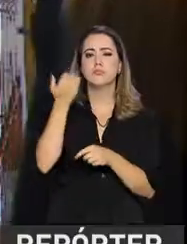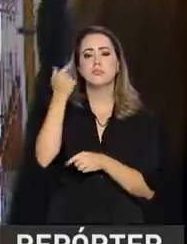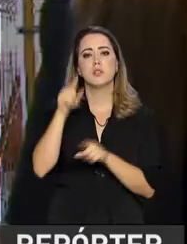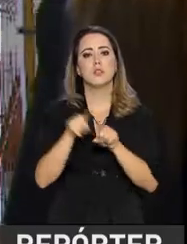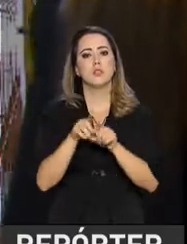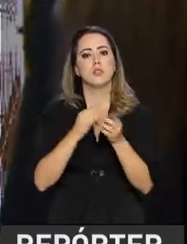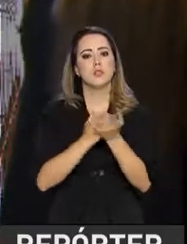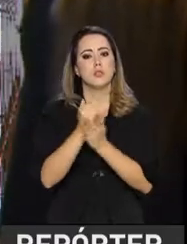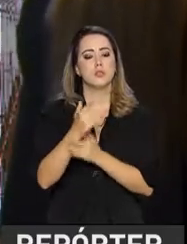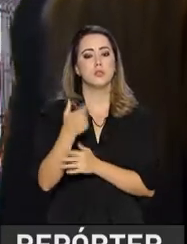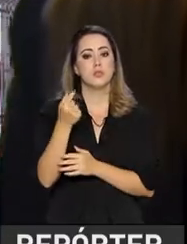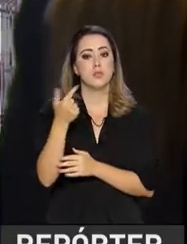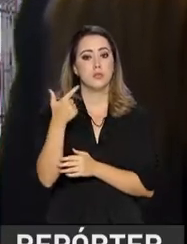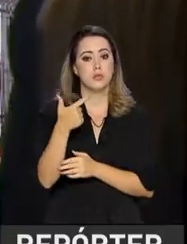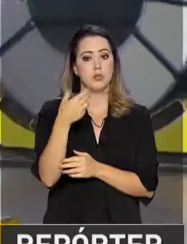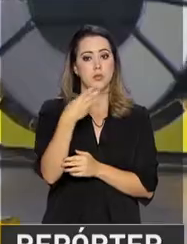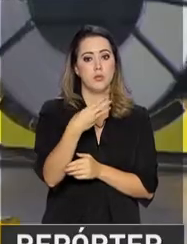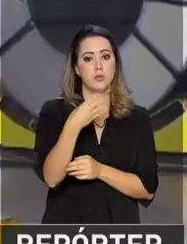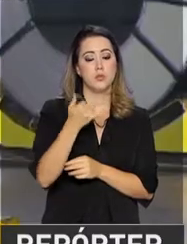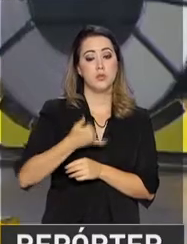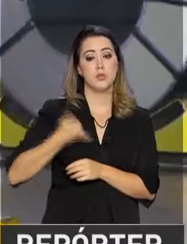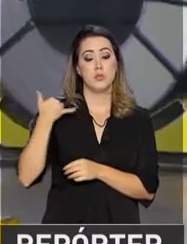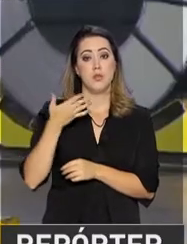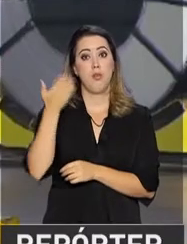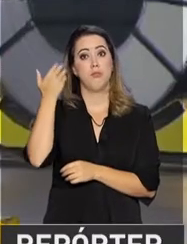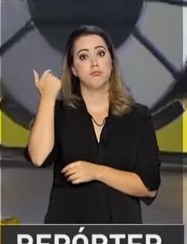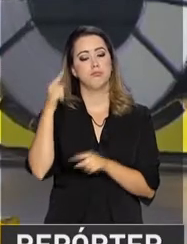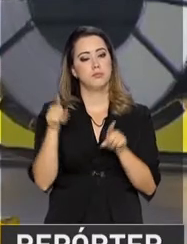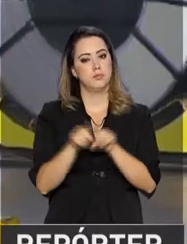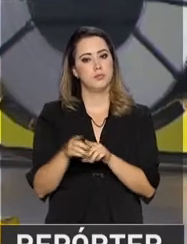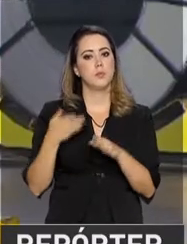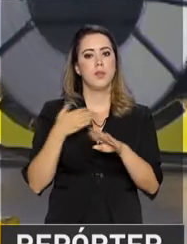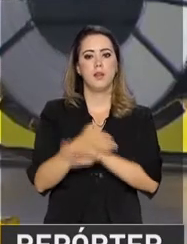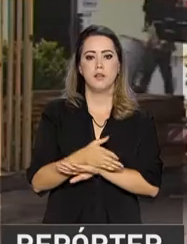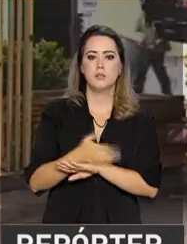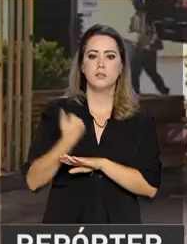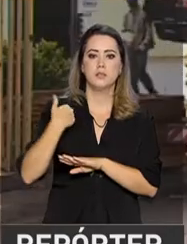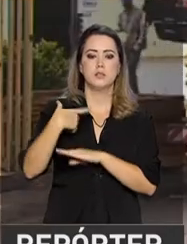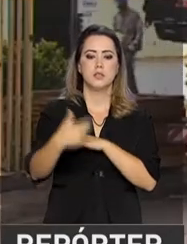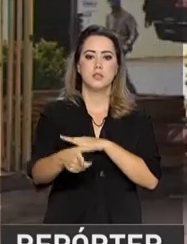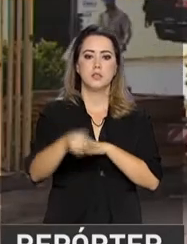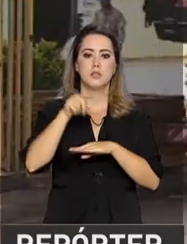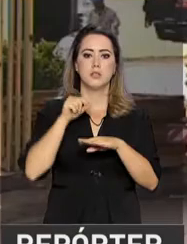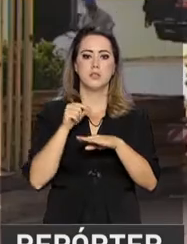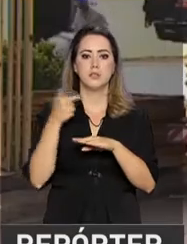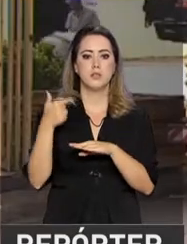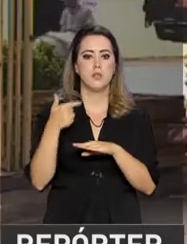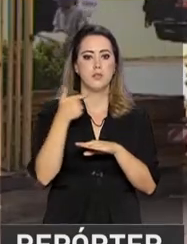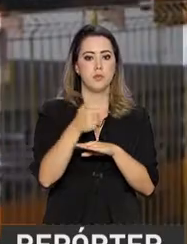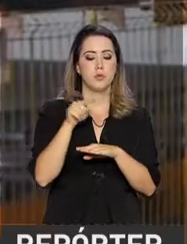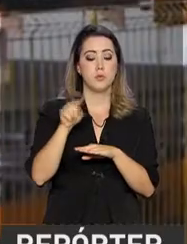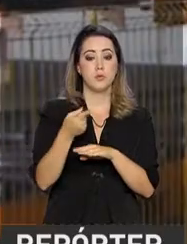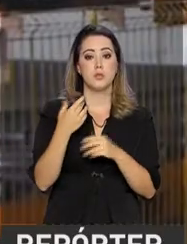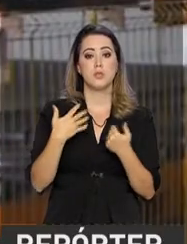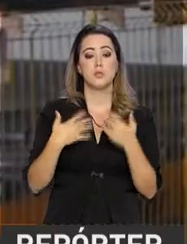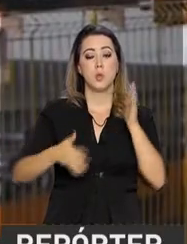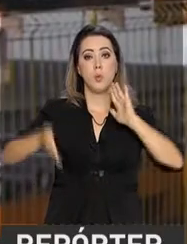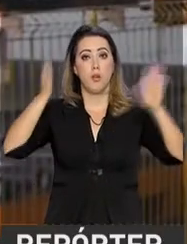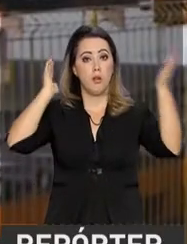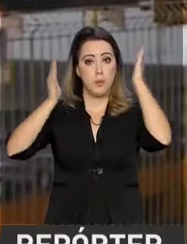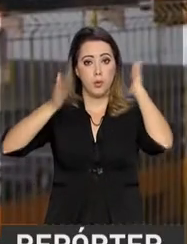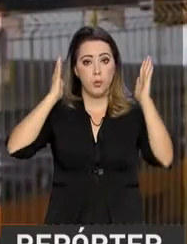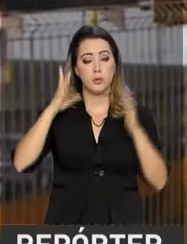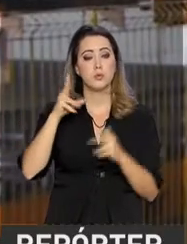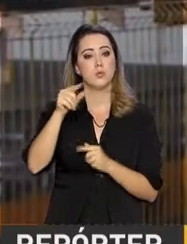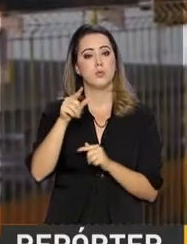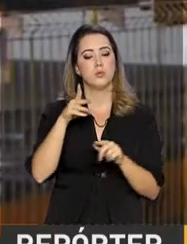rodovia, há quase 23 anos. Dela, entram e saem por ano mais de 22 mil caminhões. A expectativa agora é